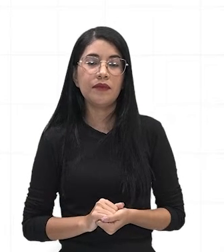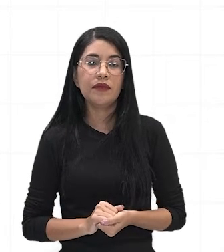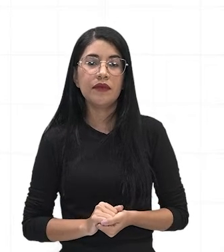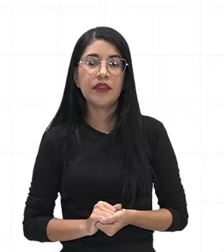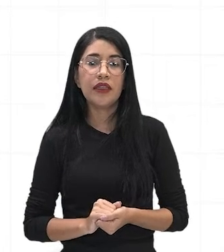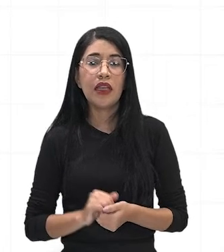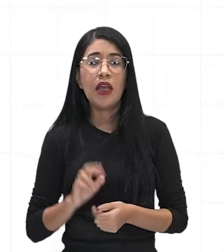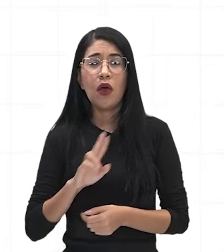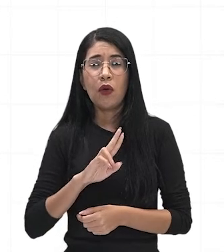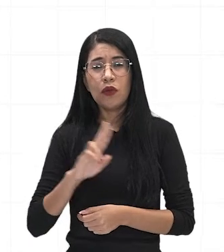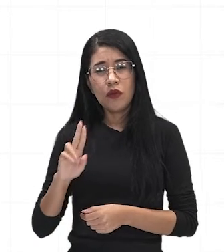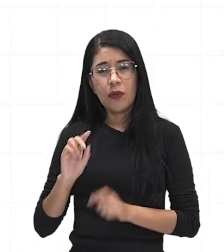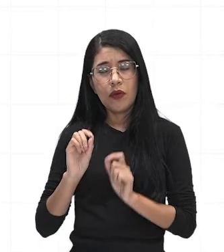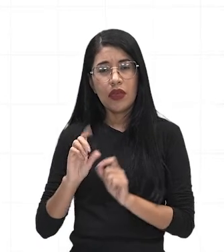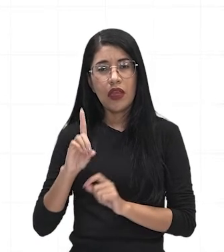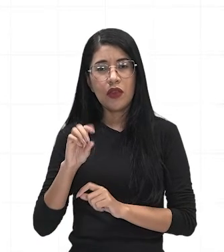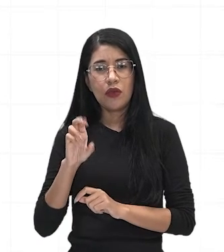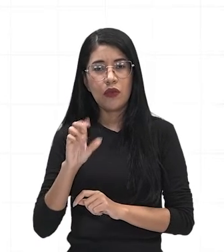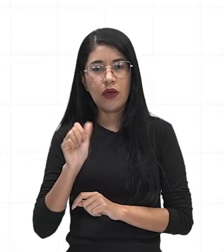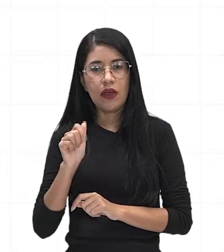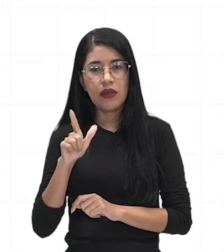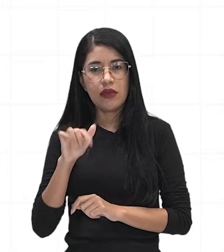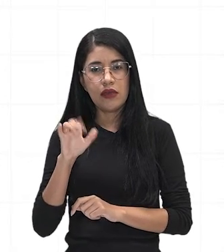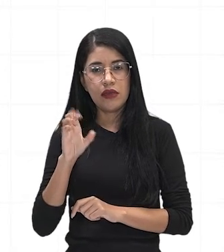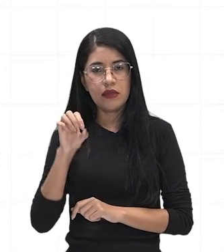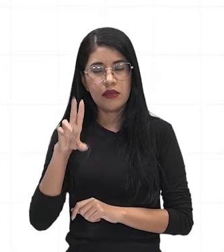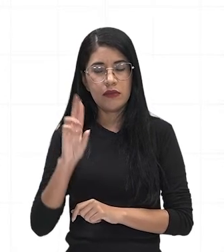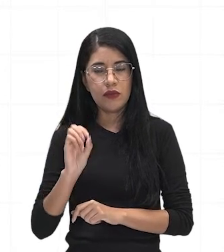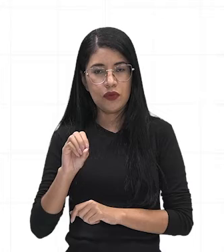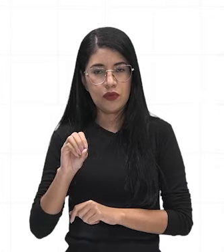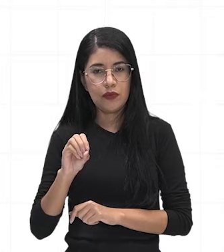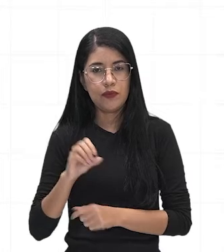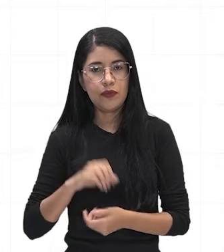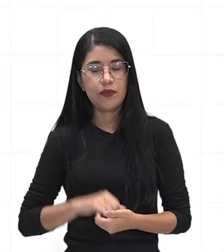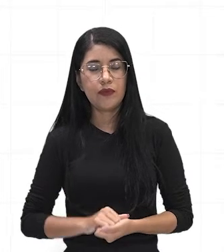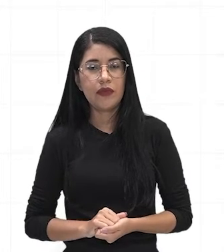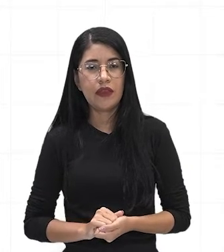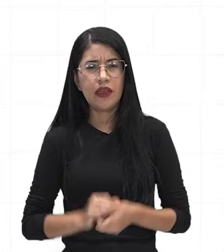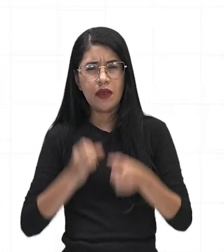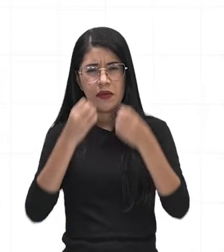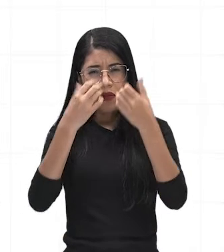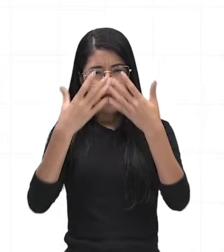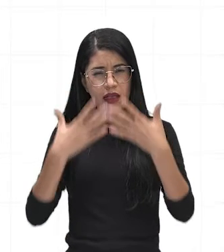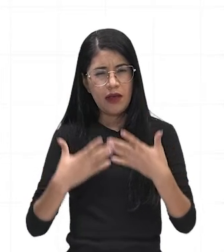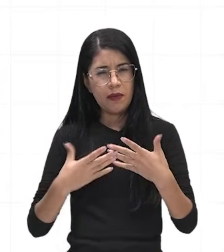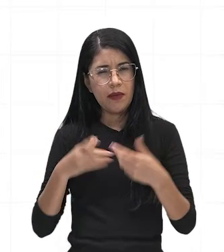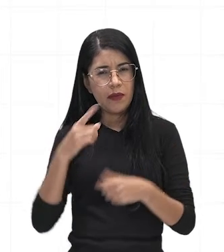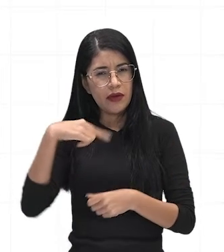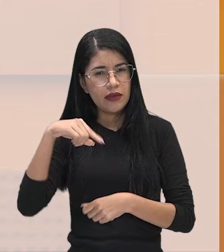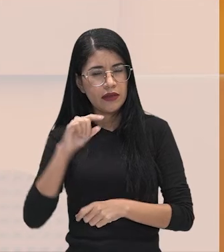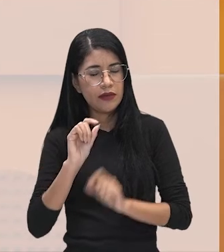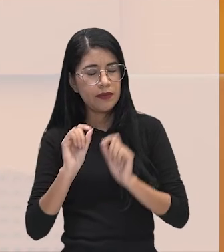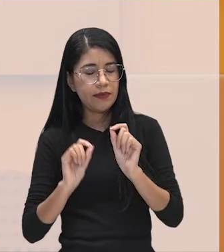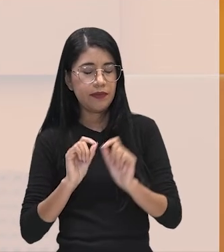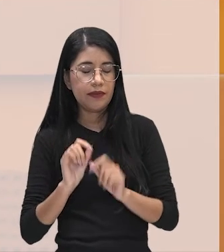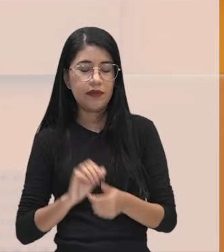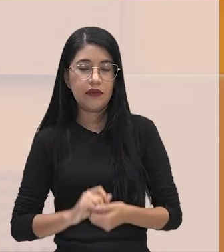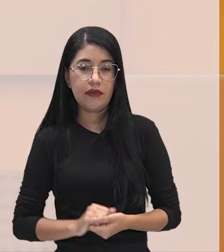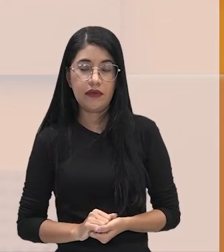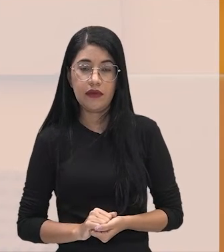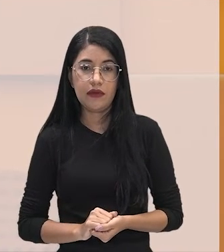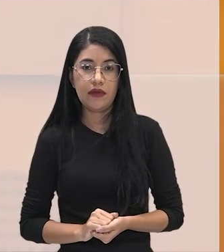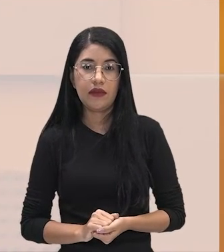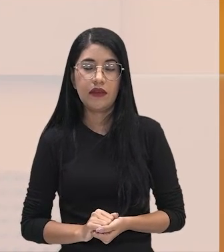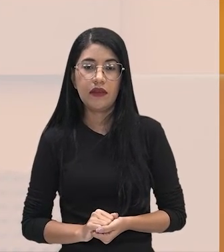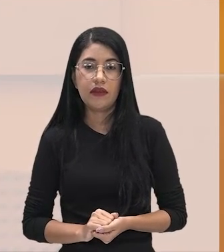Isto é chamado de dualismo religioso. Então, deixa eu só explicar aqui essa parte para vocês, tá? Esses povos